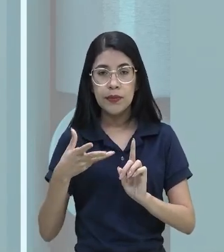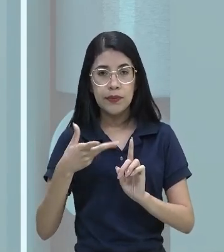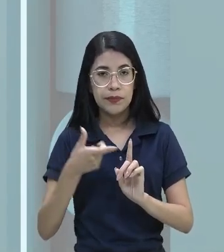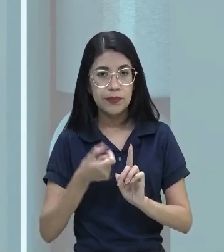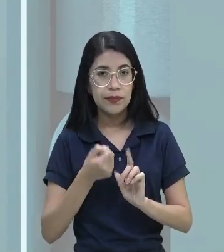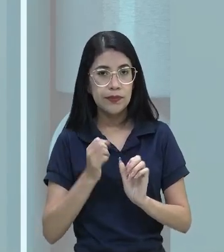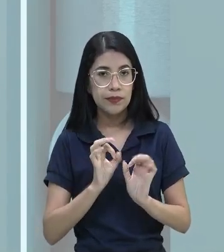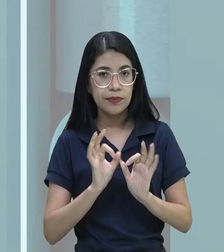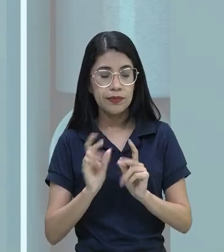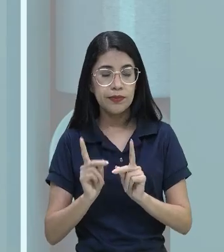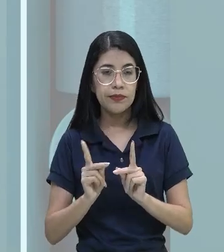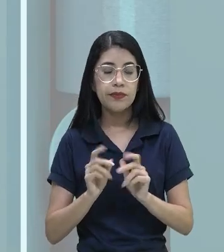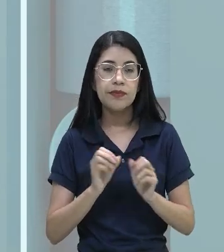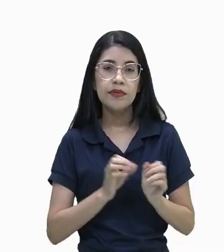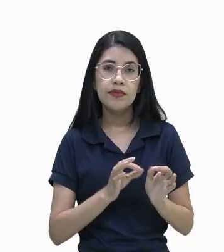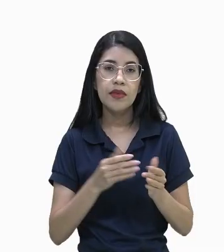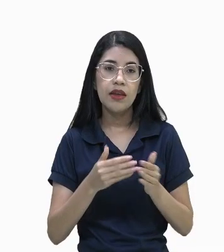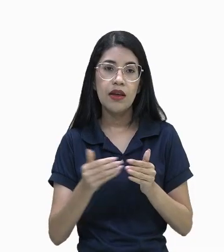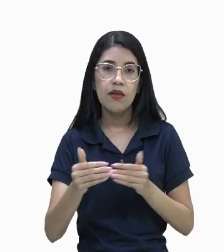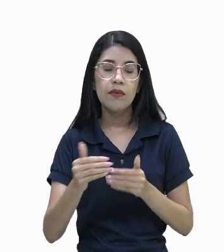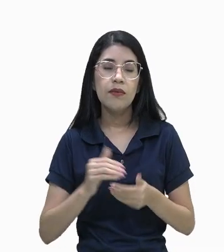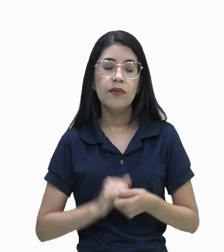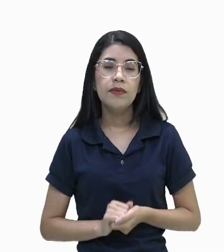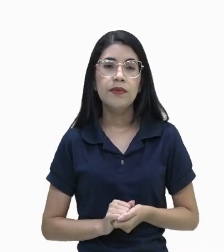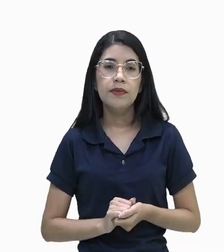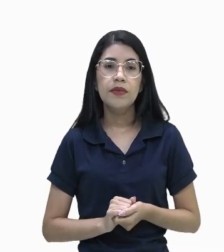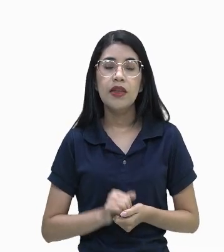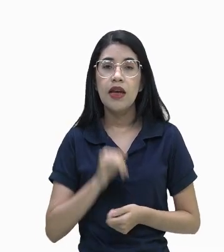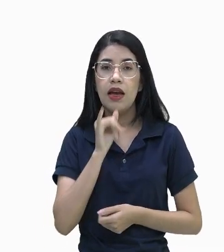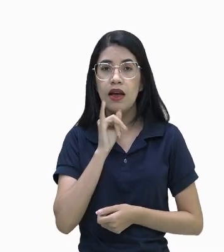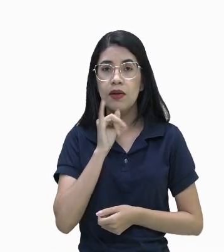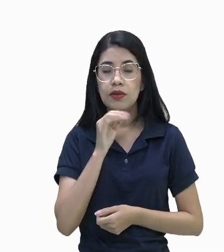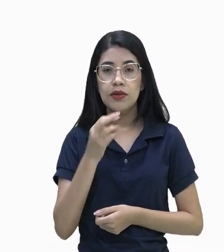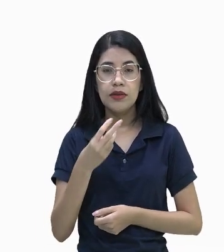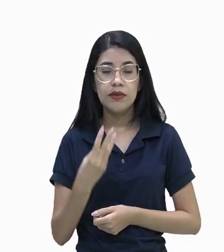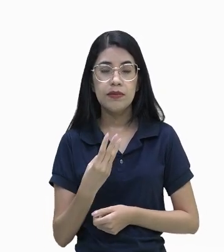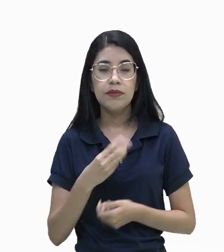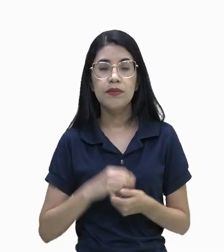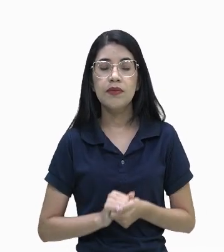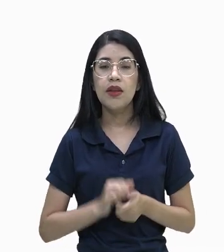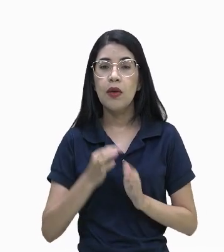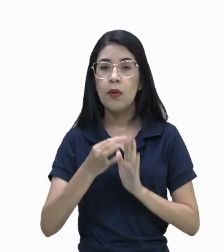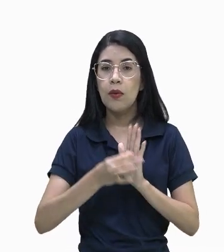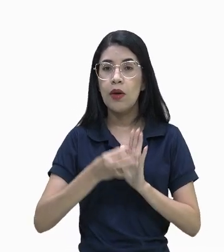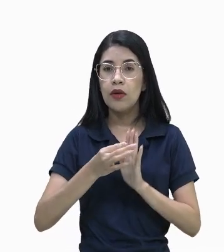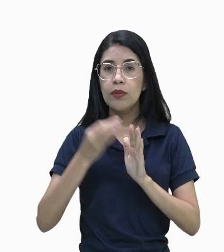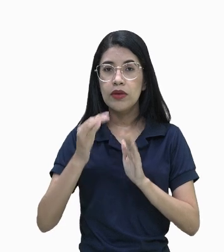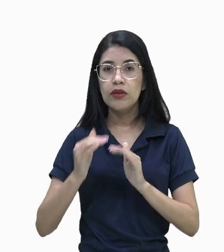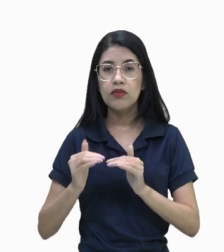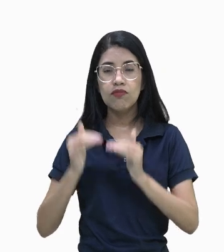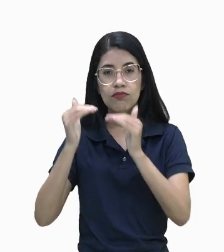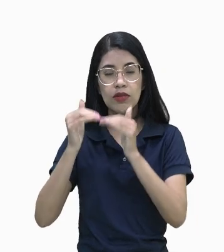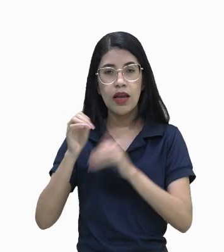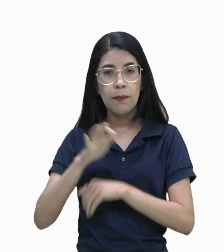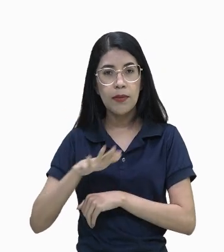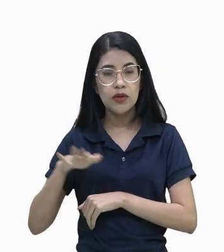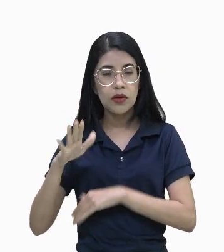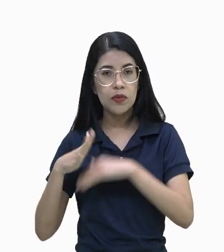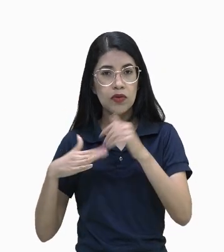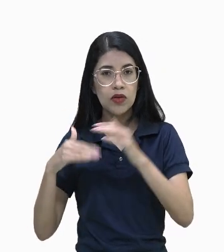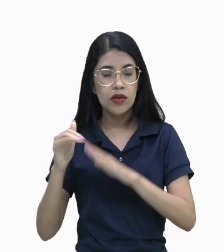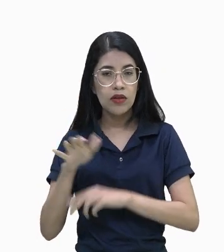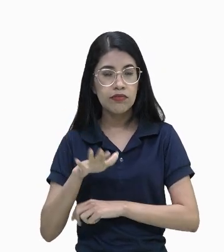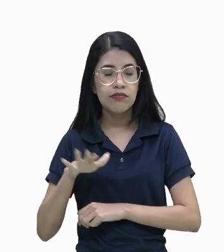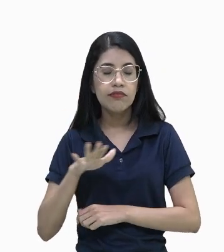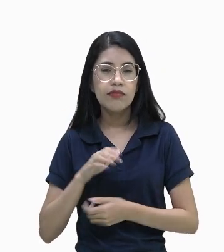correto? Vamos ao próximo tipo de argumento? Vamos a ele, olha só. Argumento de autoridade. E aí, por